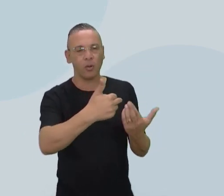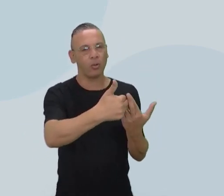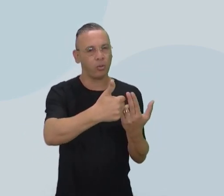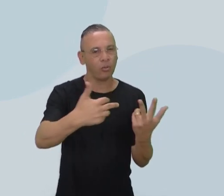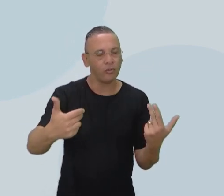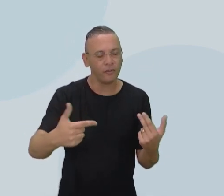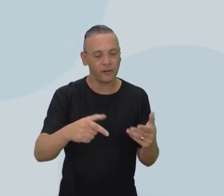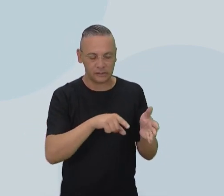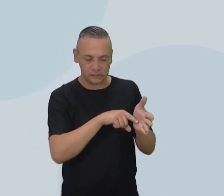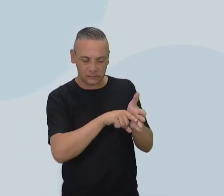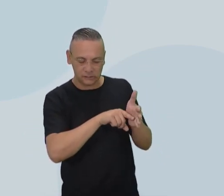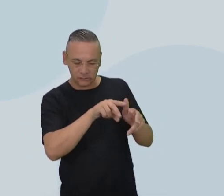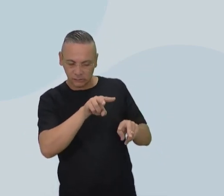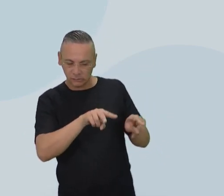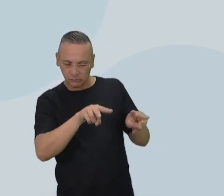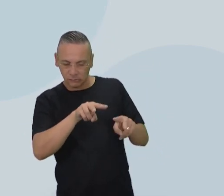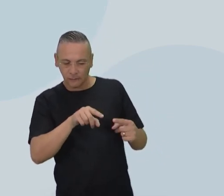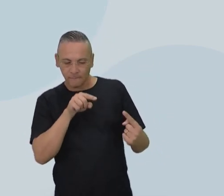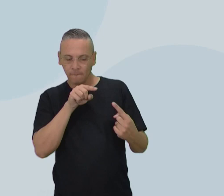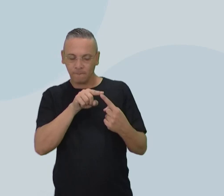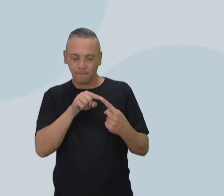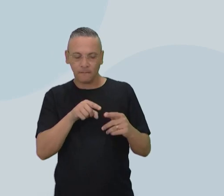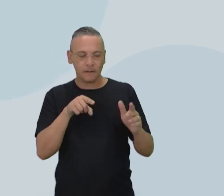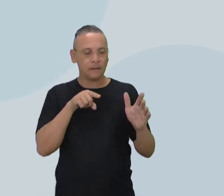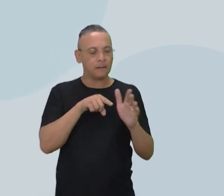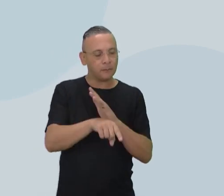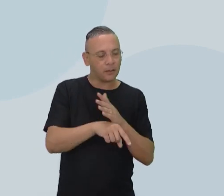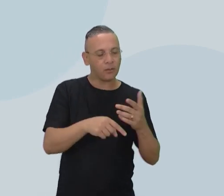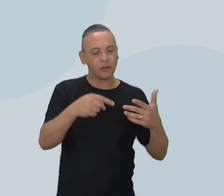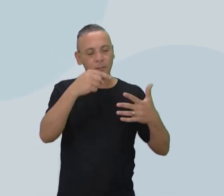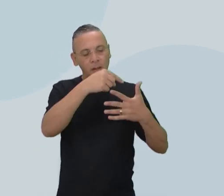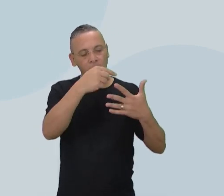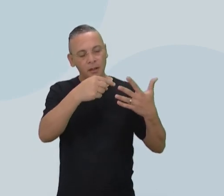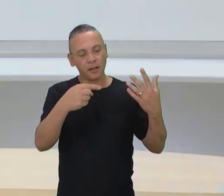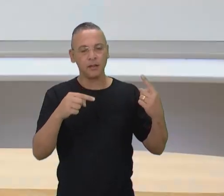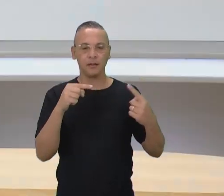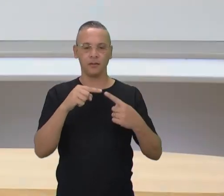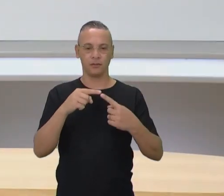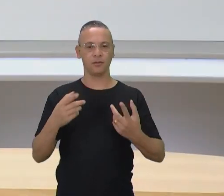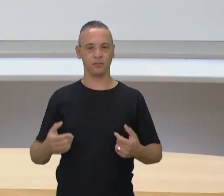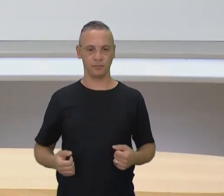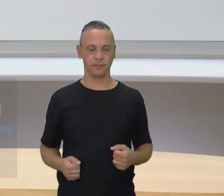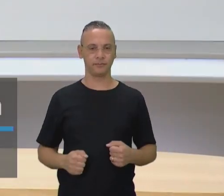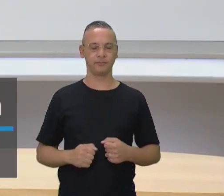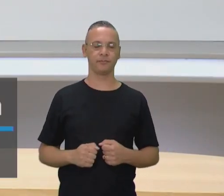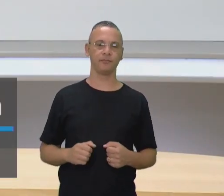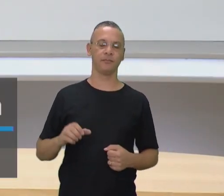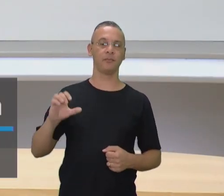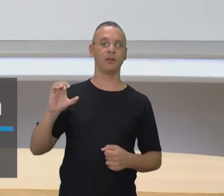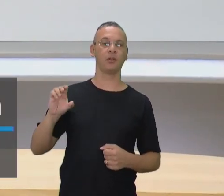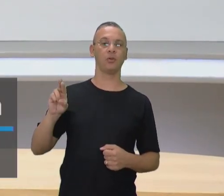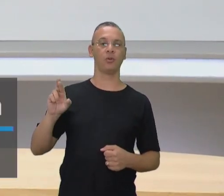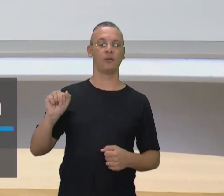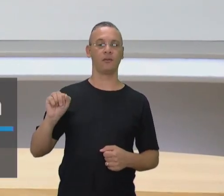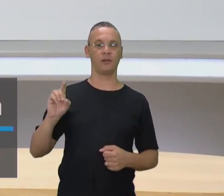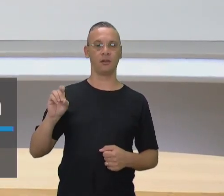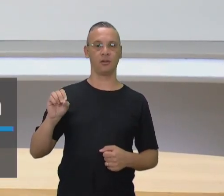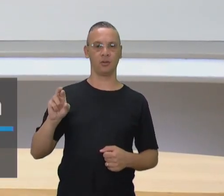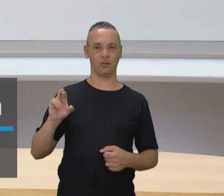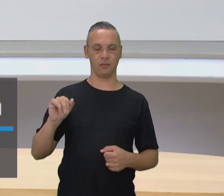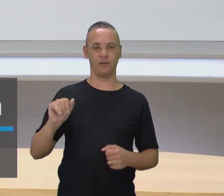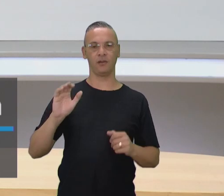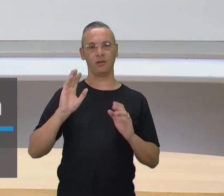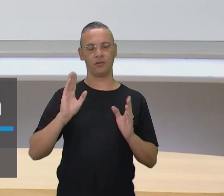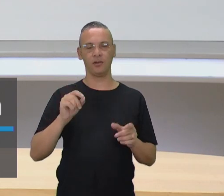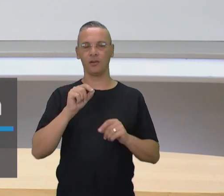nesses observatórios a partir de perguntas norteadoras. Bom, curadoria, todos já sabem aqui, a gente já tratou muito,